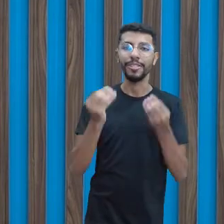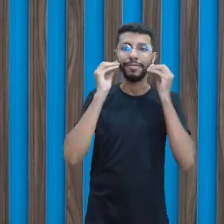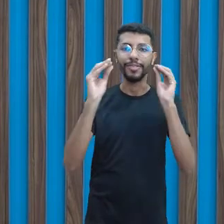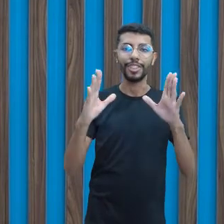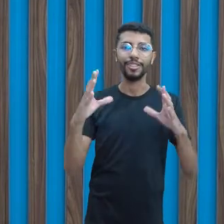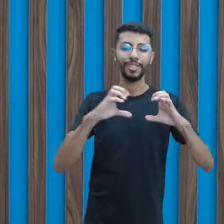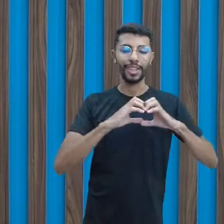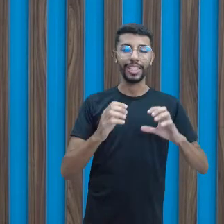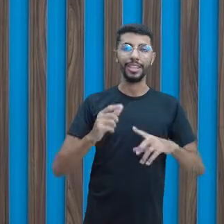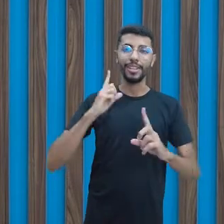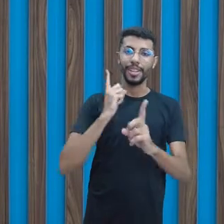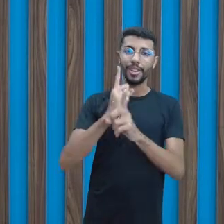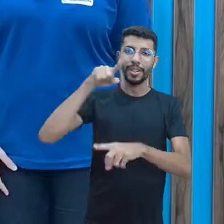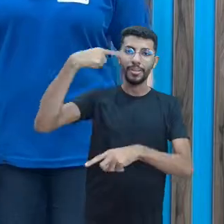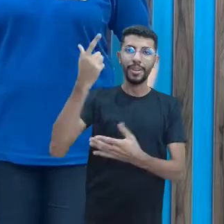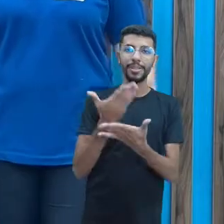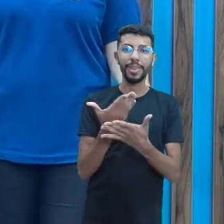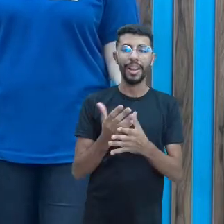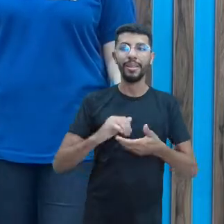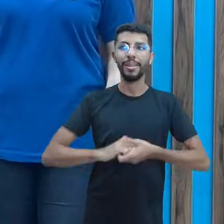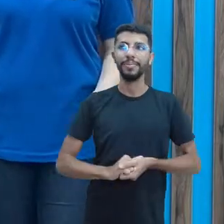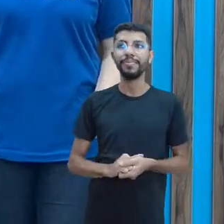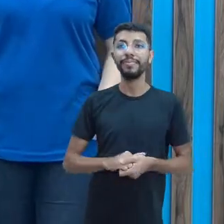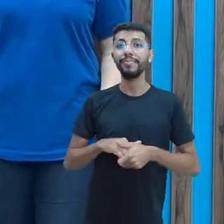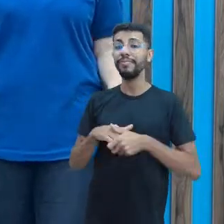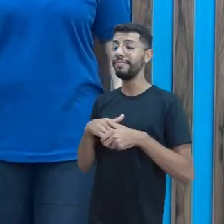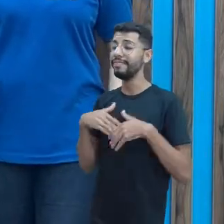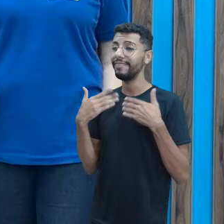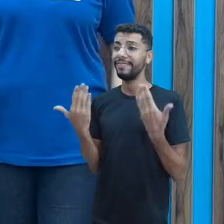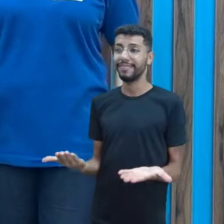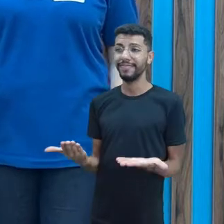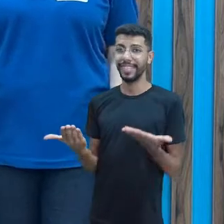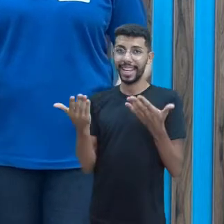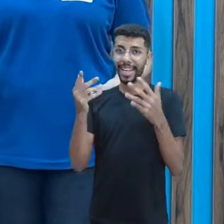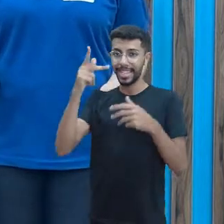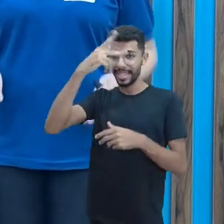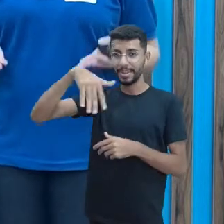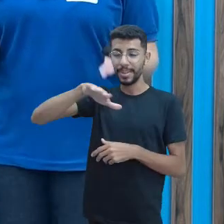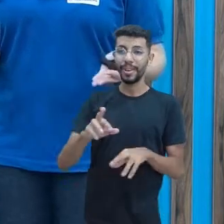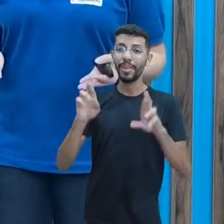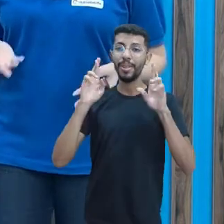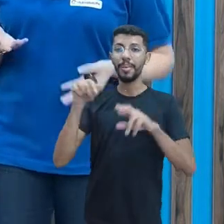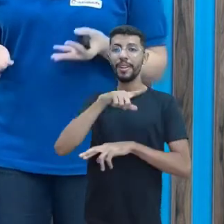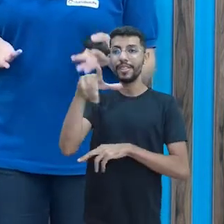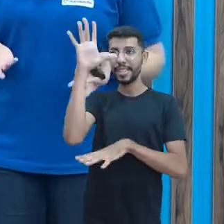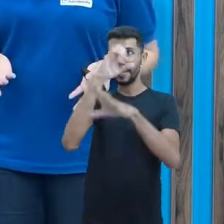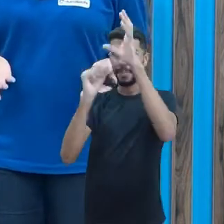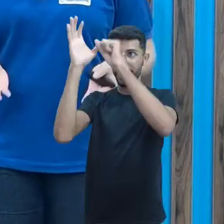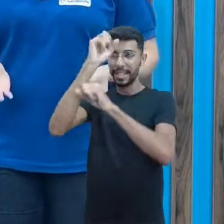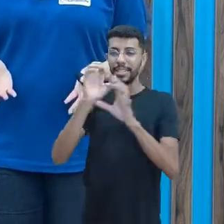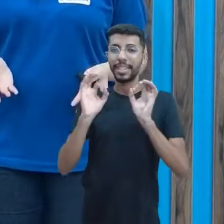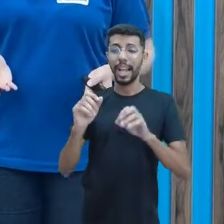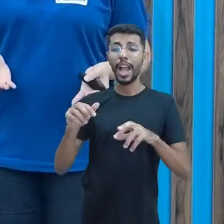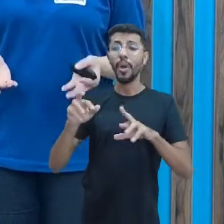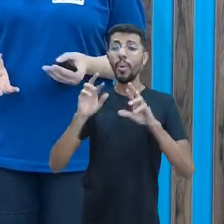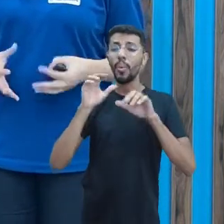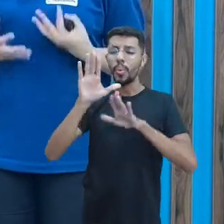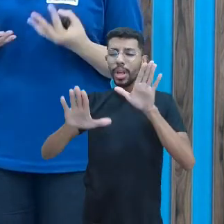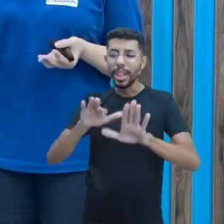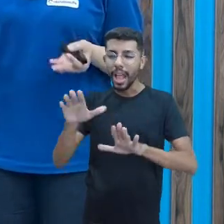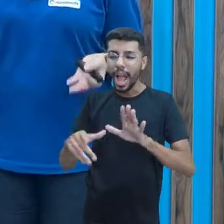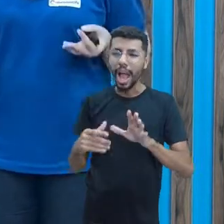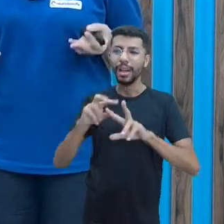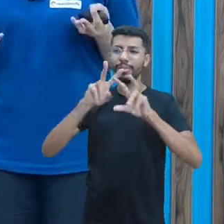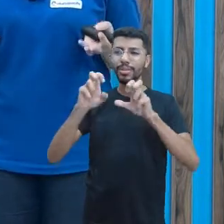coração e até a nossa próxima aula. É isso, gente. Eu espero que vocês tenham aprendido por aqui. Cuidado na manipulação das porcentagens, tá? É